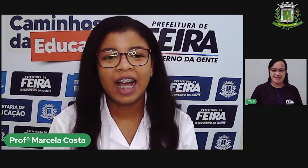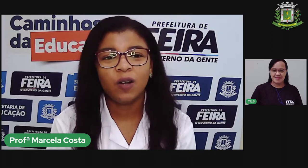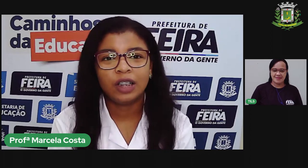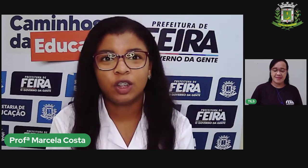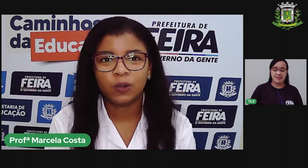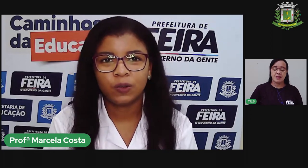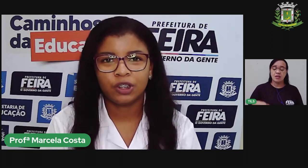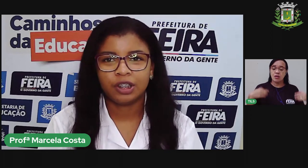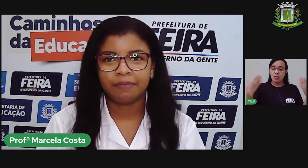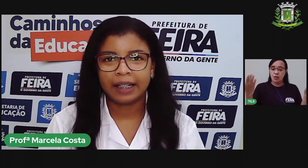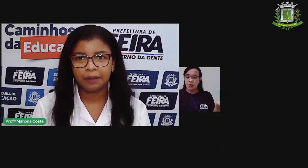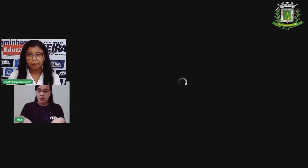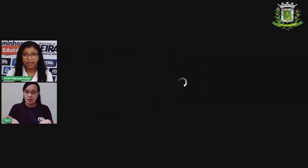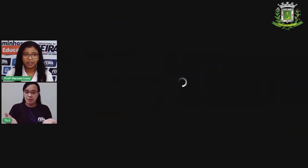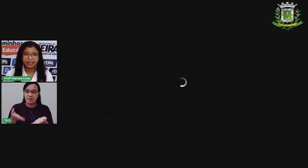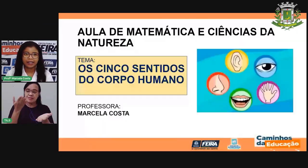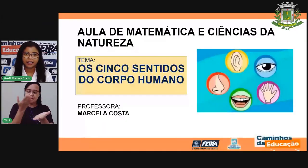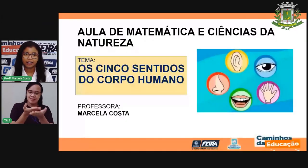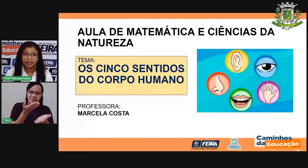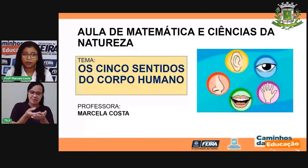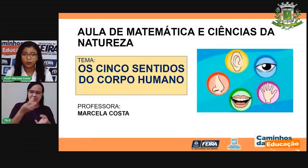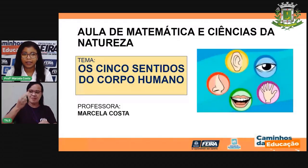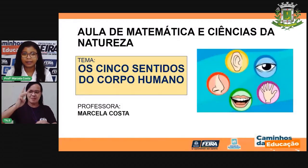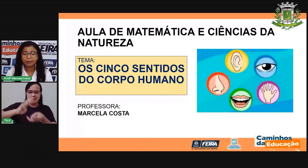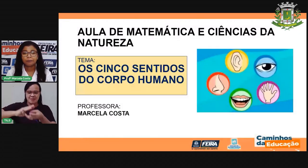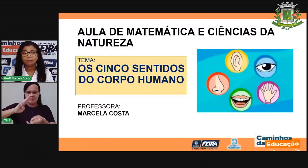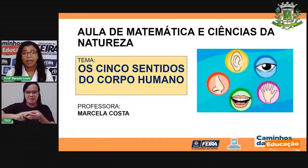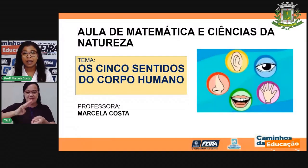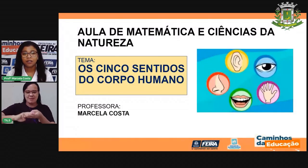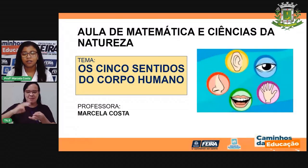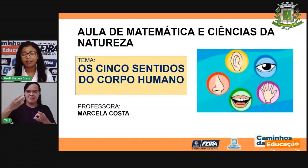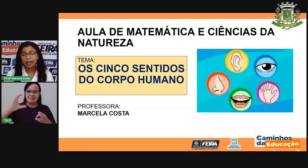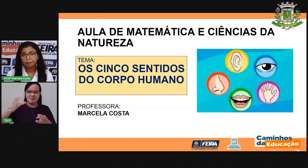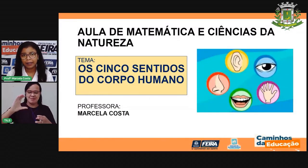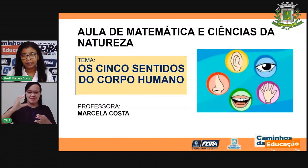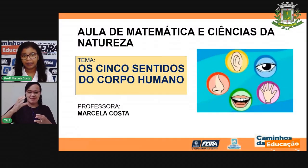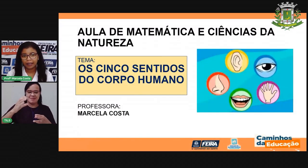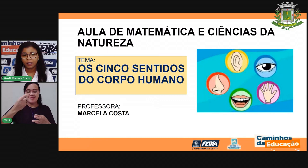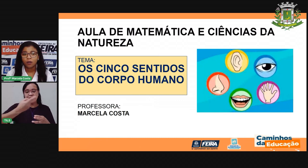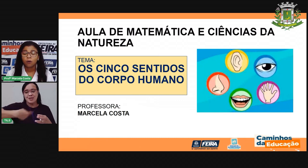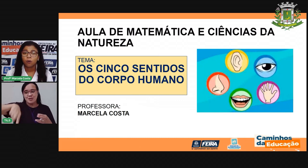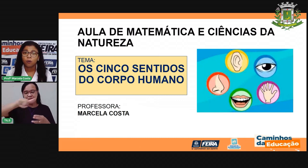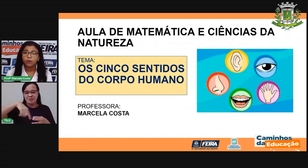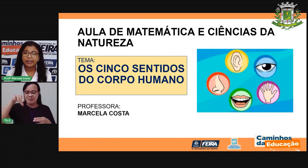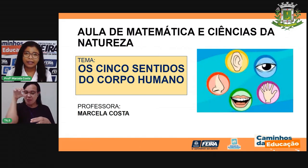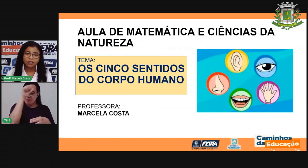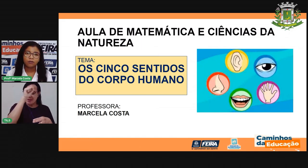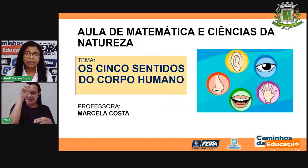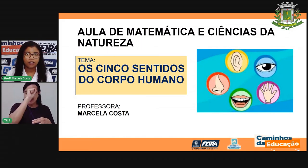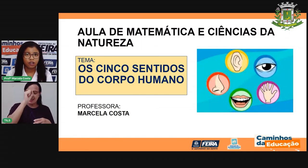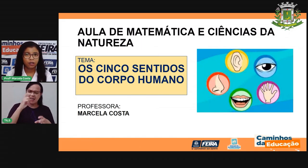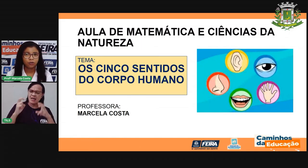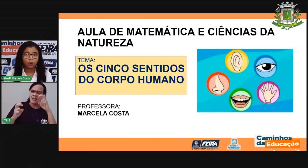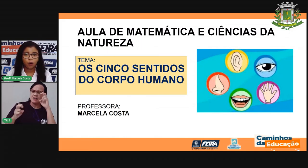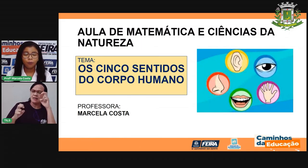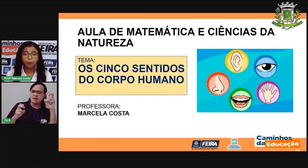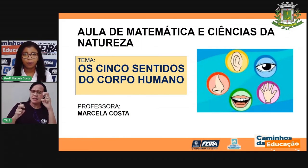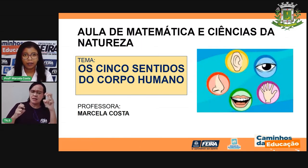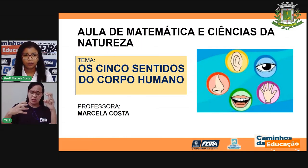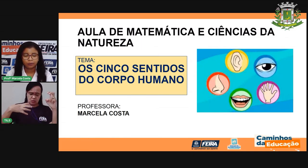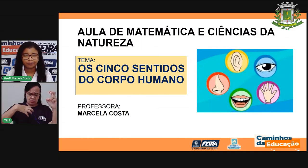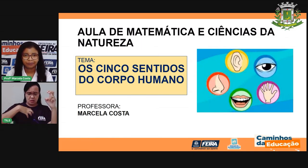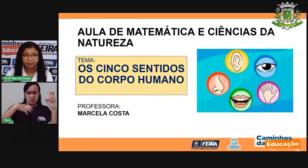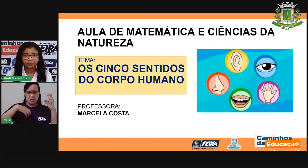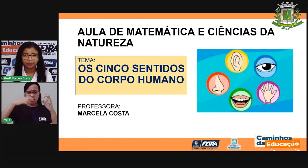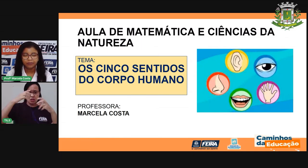Na aula de hoje, Matemática e Ciências da Natureza, a gente vai aprender os cinco sentidos do corpo